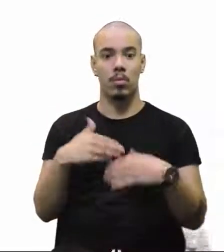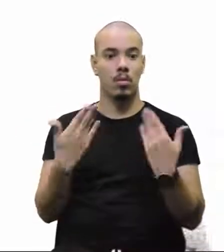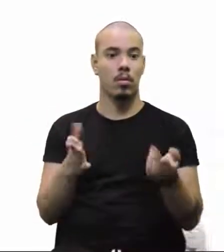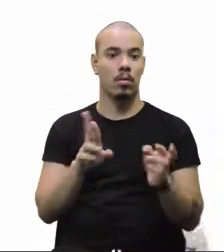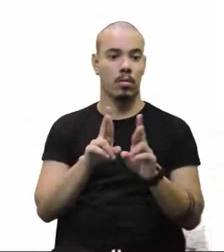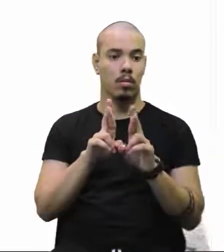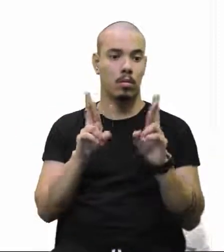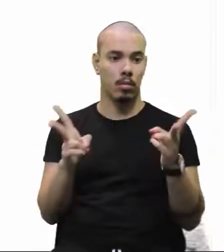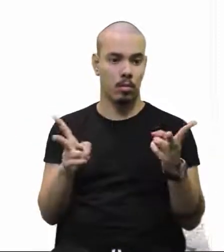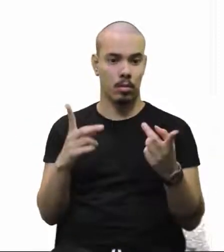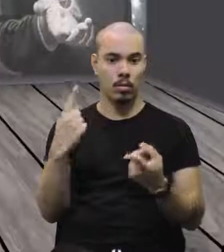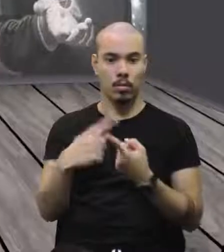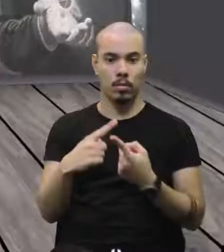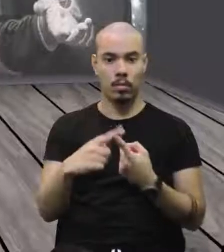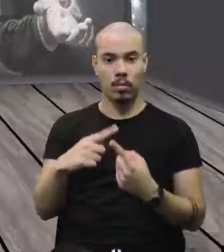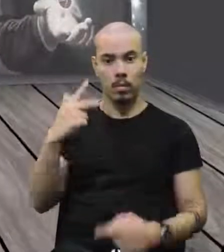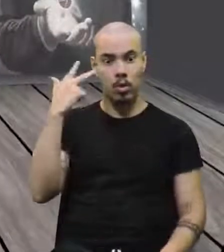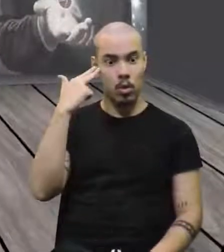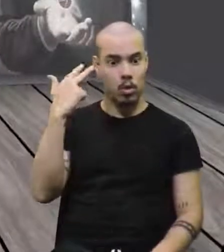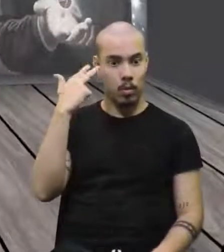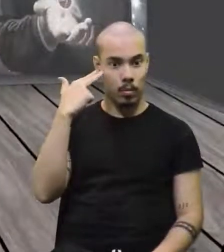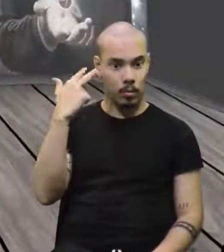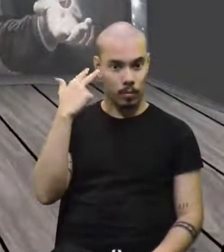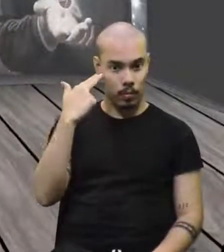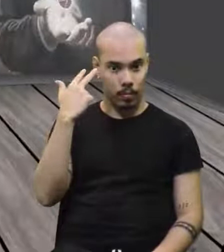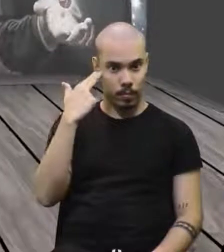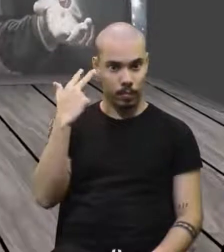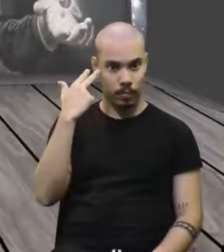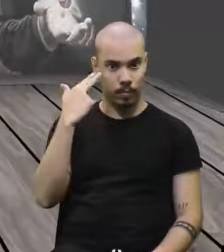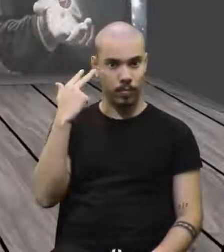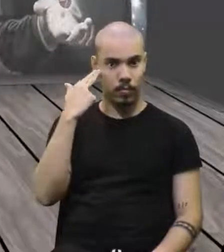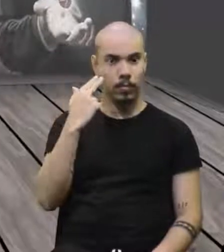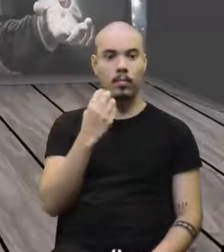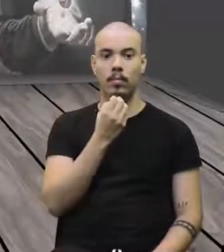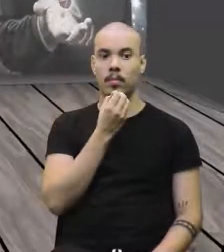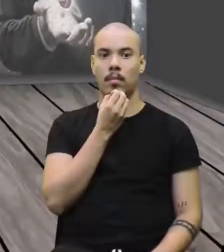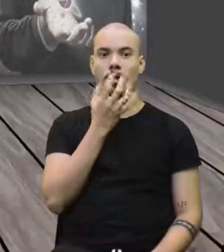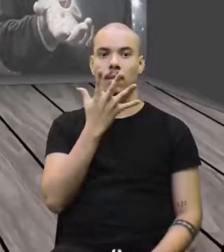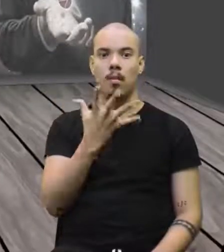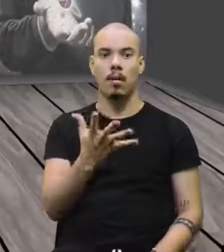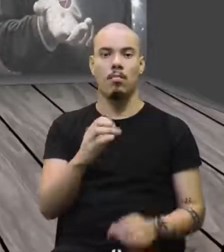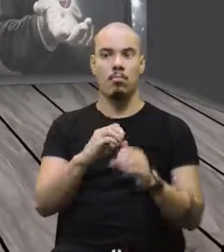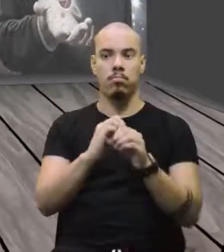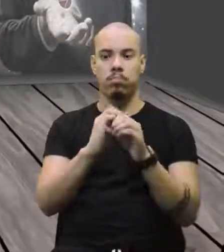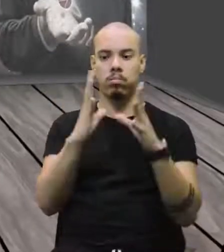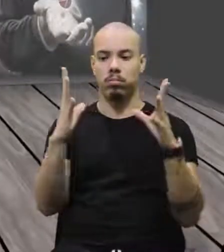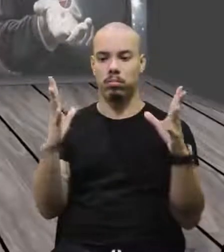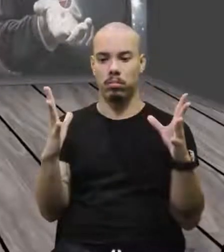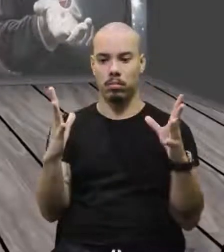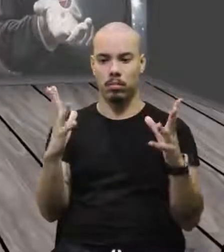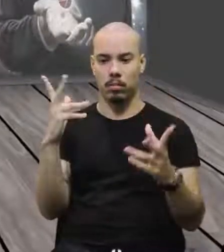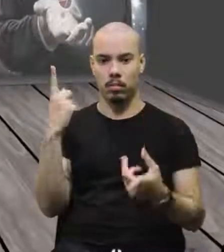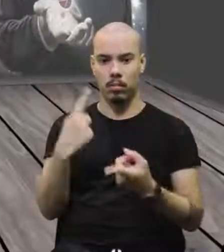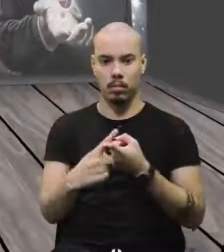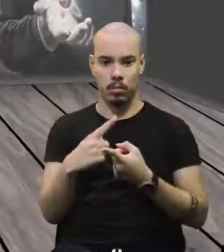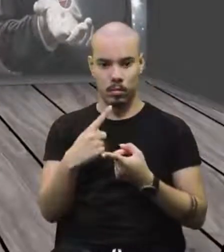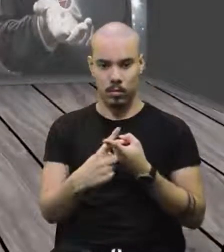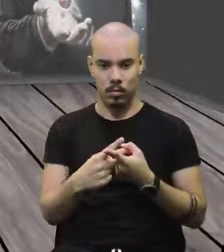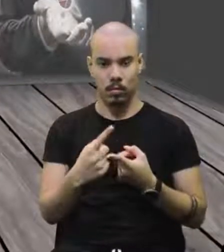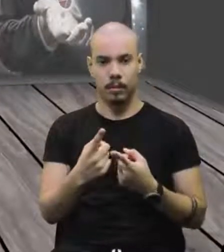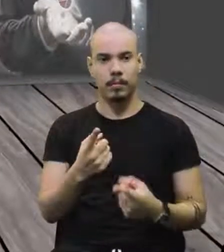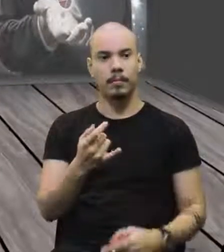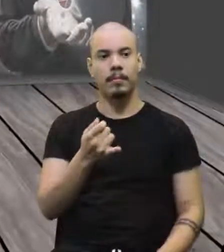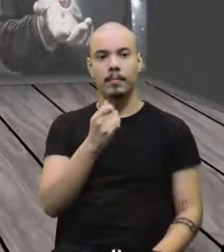professor? O normal da maioria das armas é pólvora, explosão. Ali o